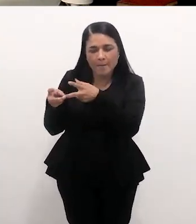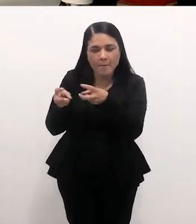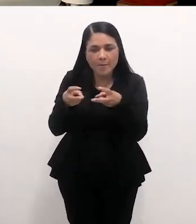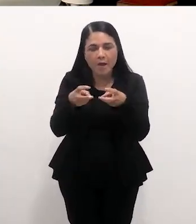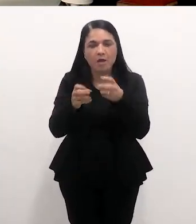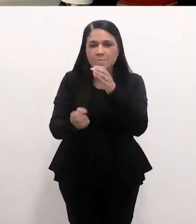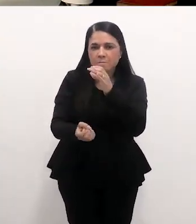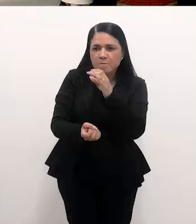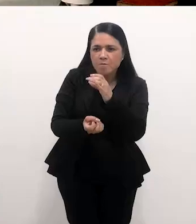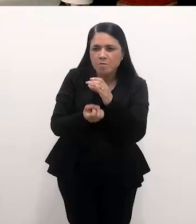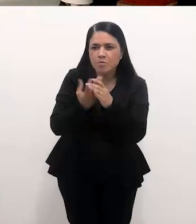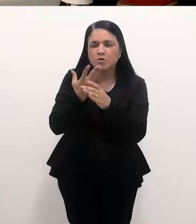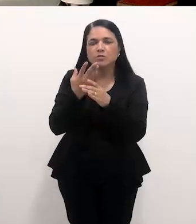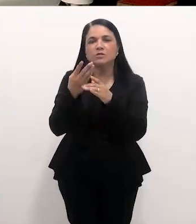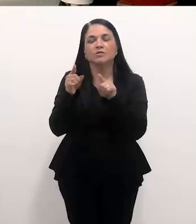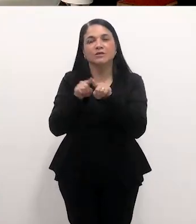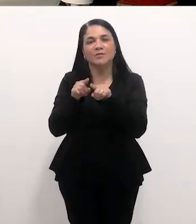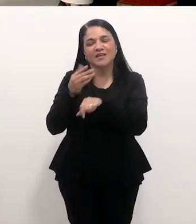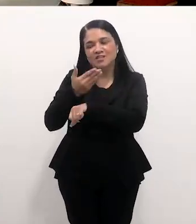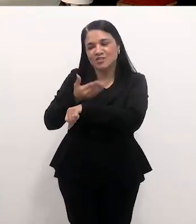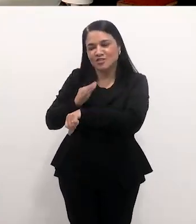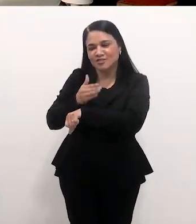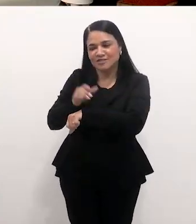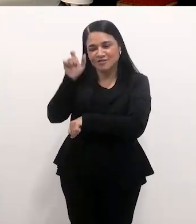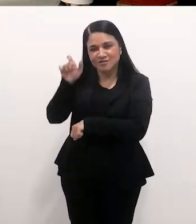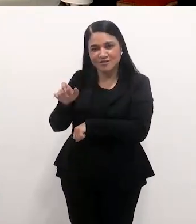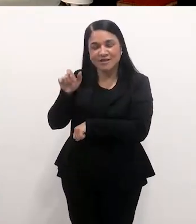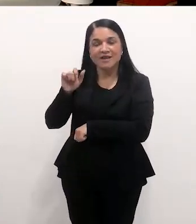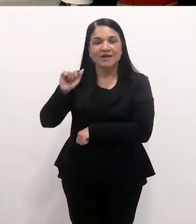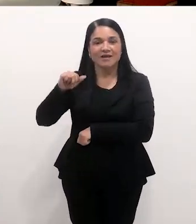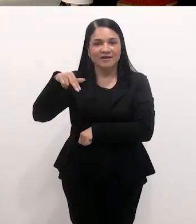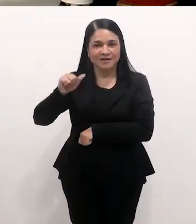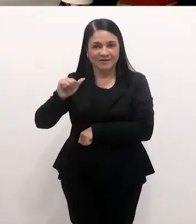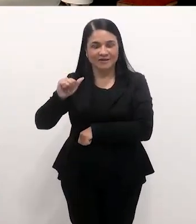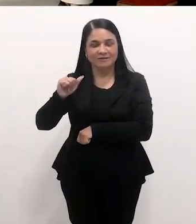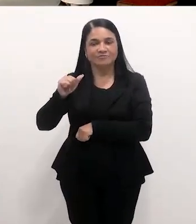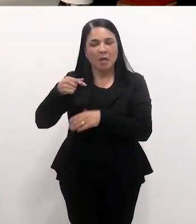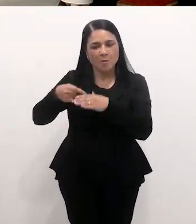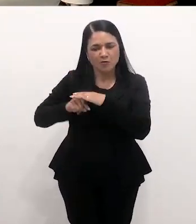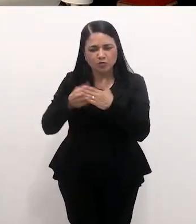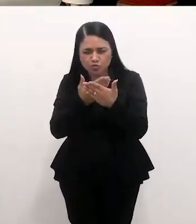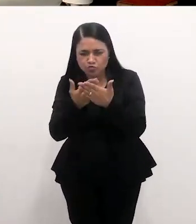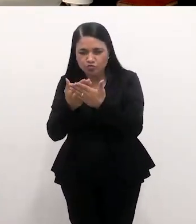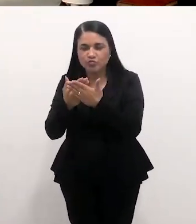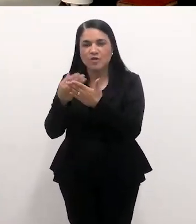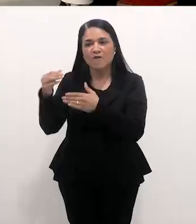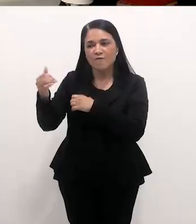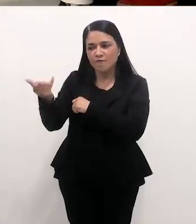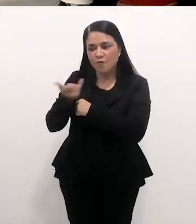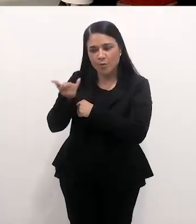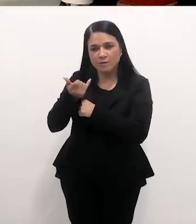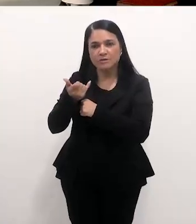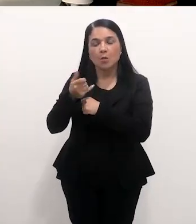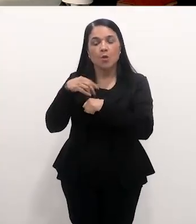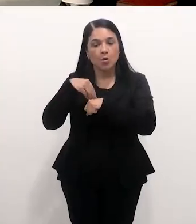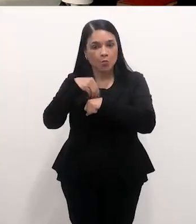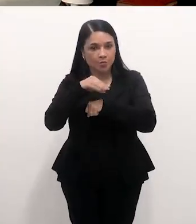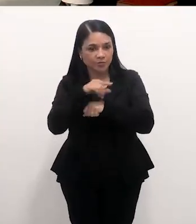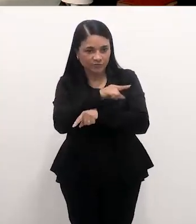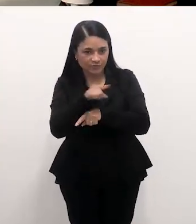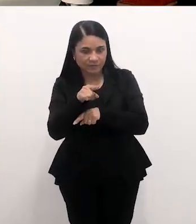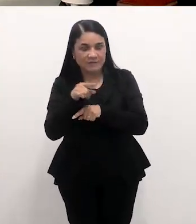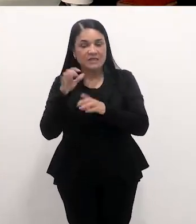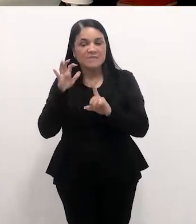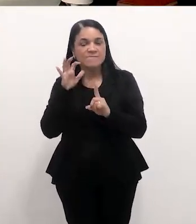nós verificamos, a nossa produção, a nossa querida estagiária Ana aprofundou e trouxe essa informação e queria compartilhar com